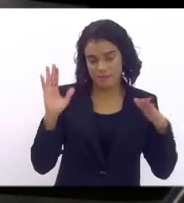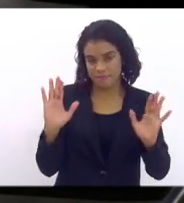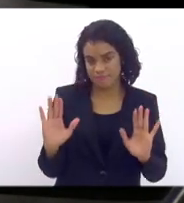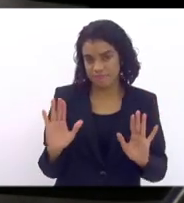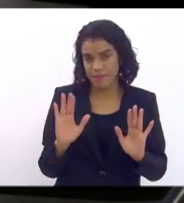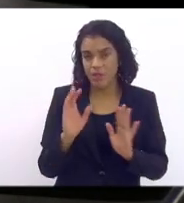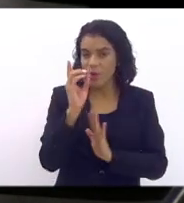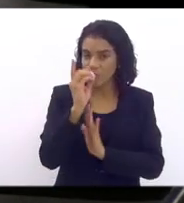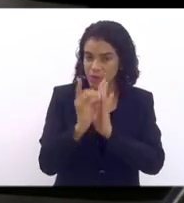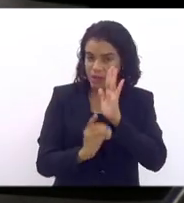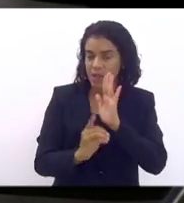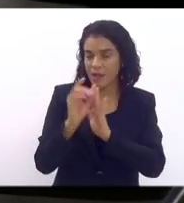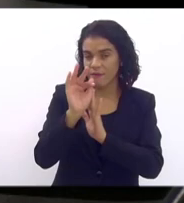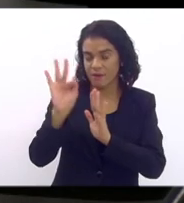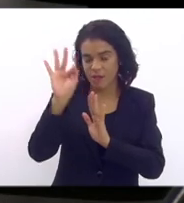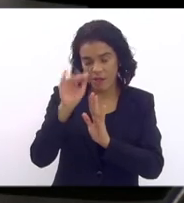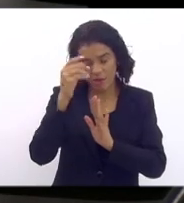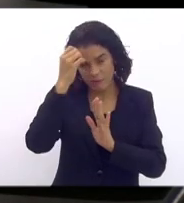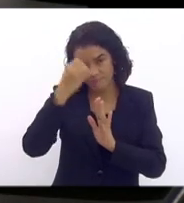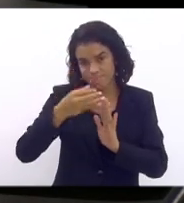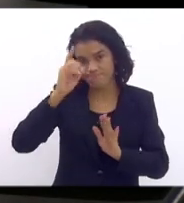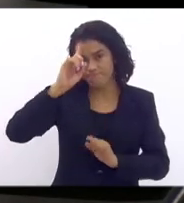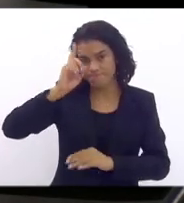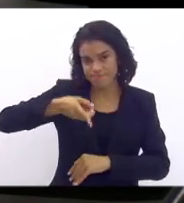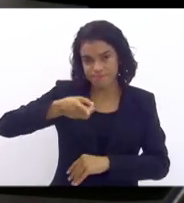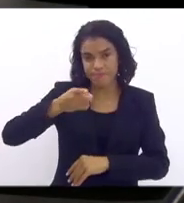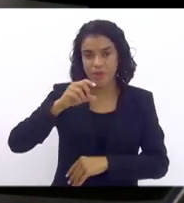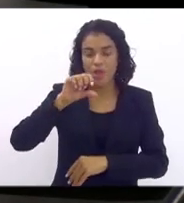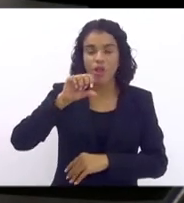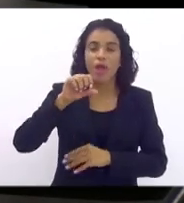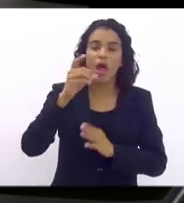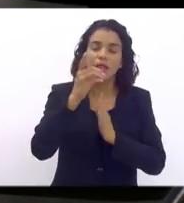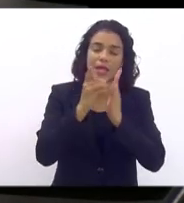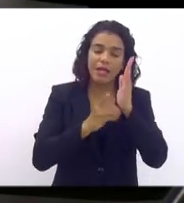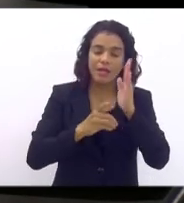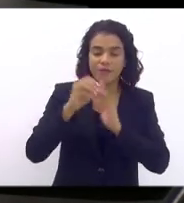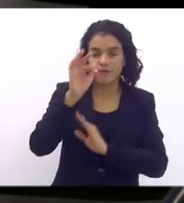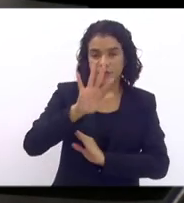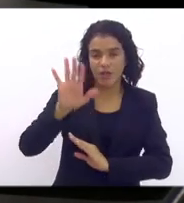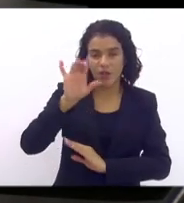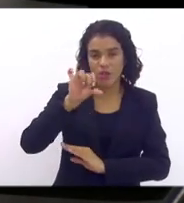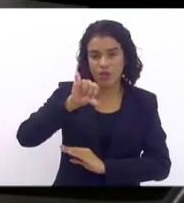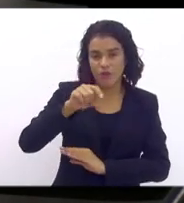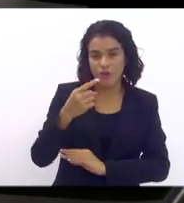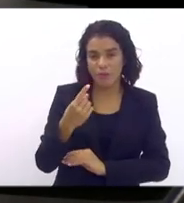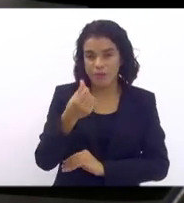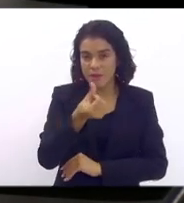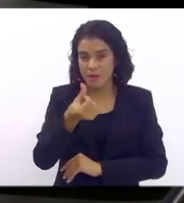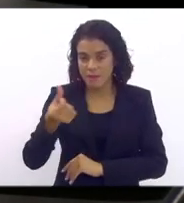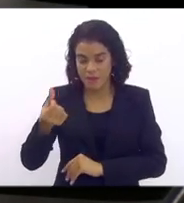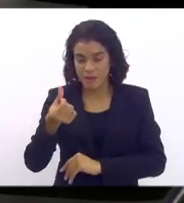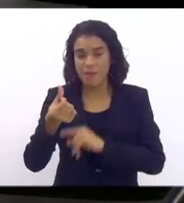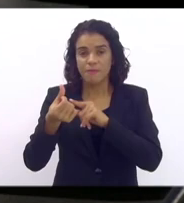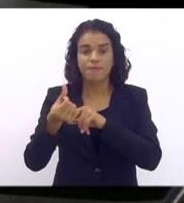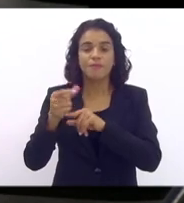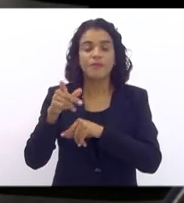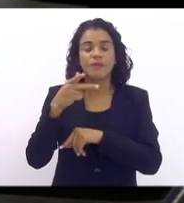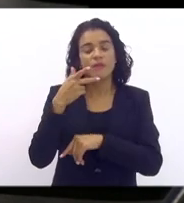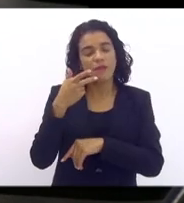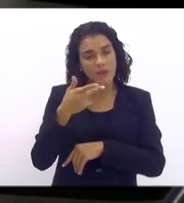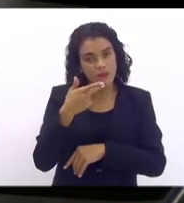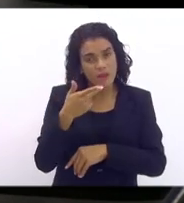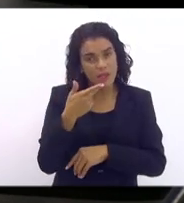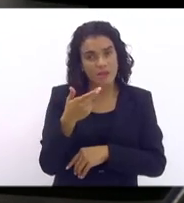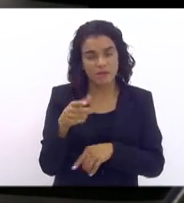decreto Federal que estipula isso pela lei federal 9166 9066 eh mas entendemos